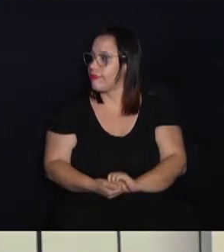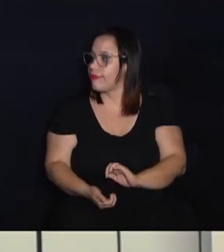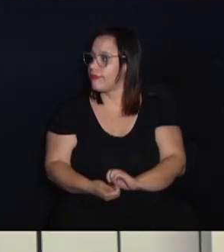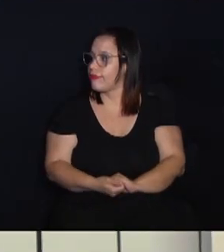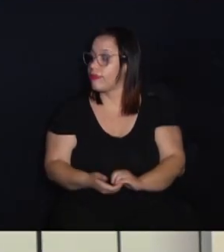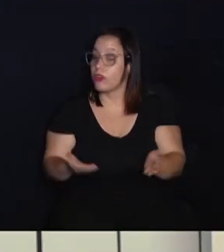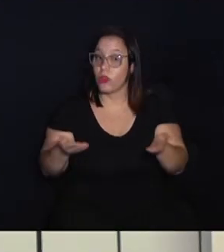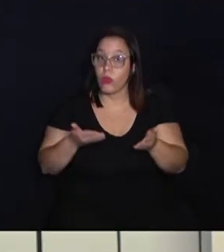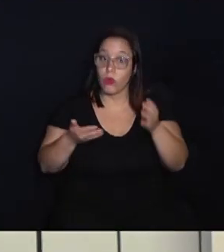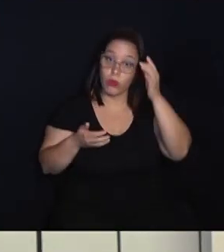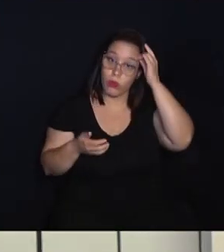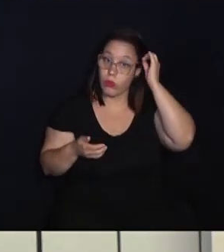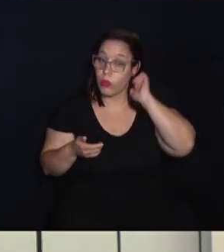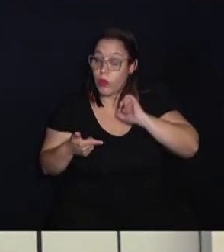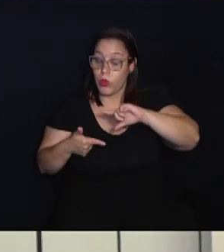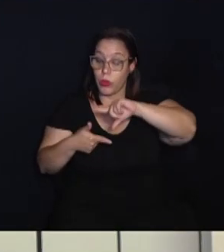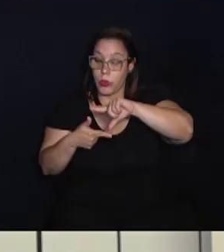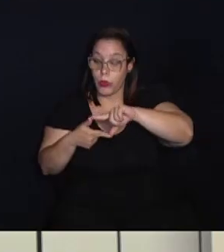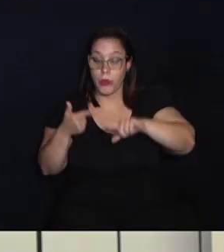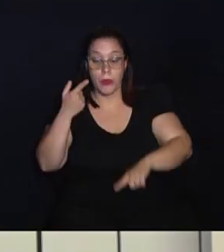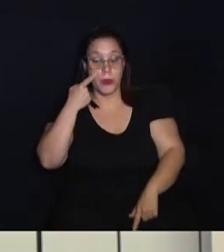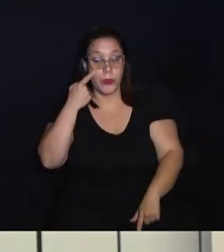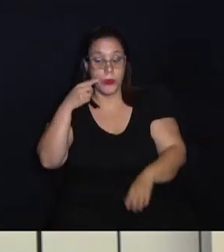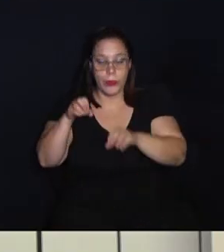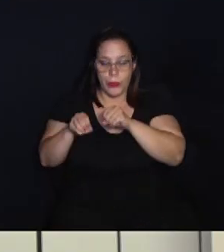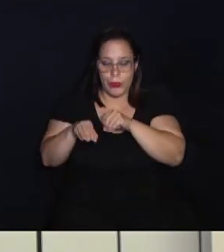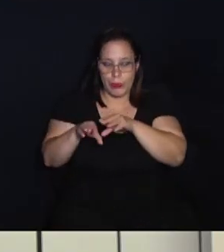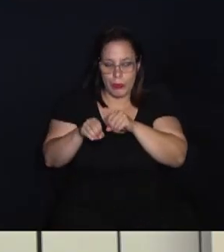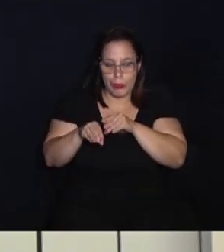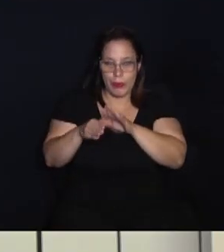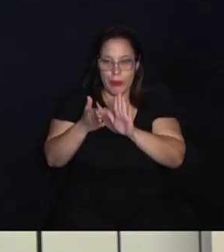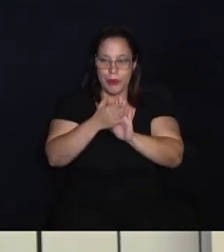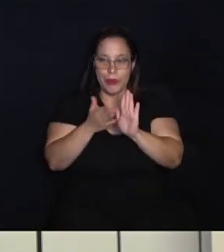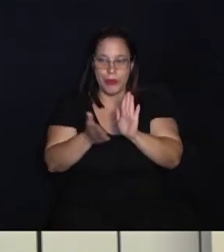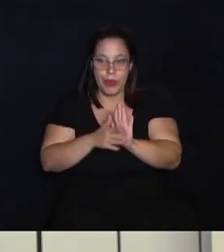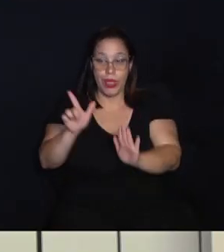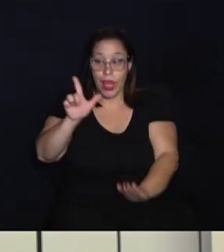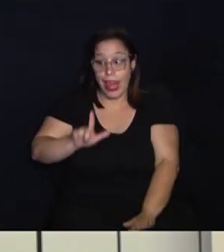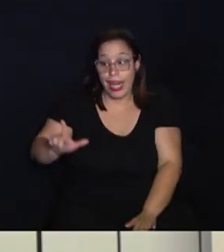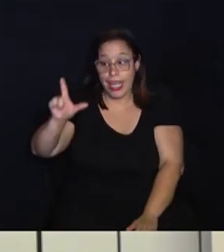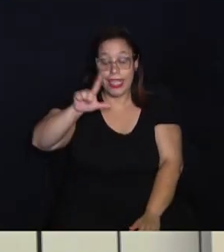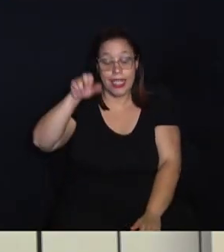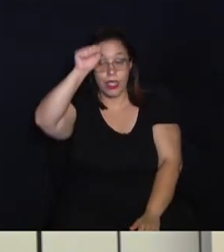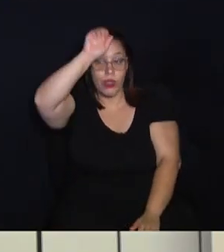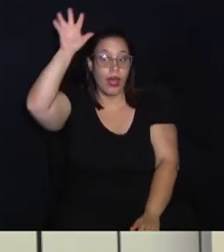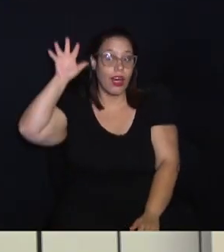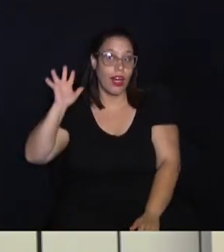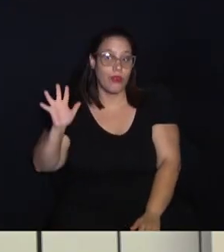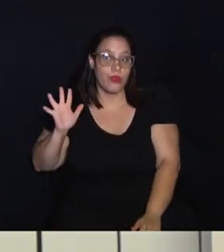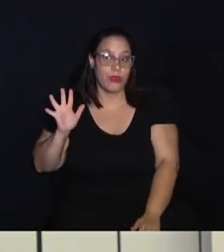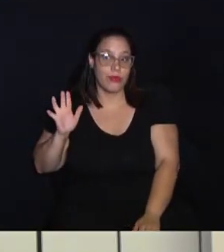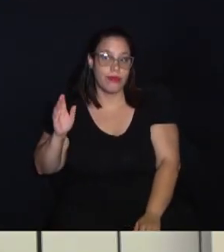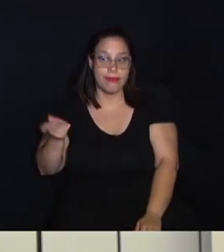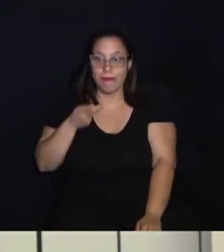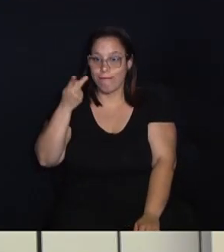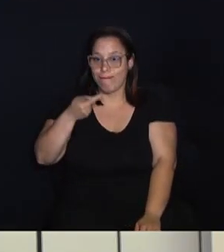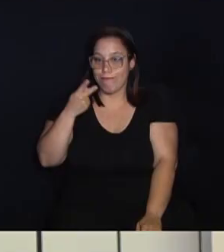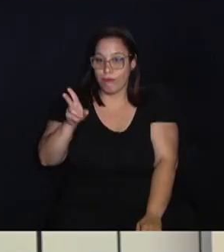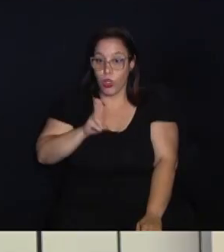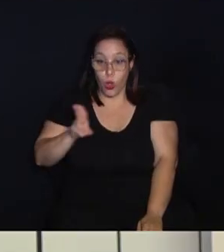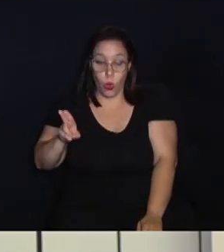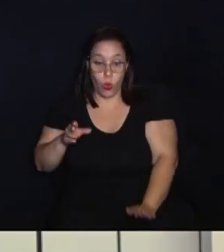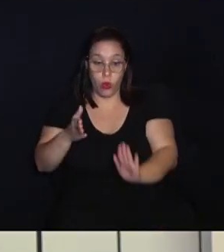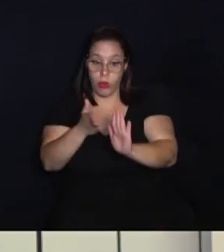Agora é hora do quadro De Olho na Educação, que vai abordar a literatura africana e falar sobre nomes e